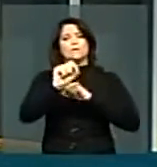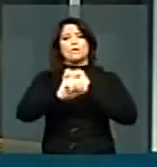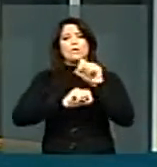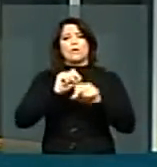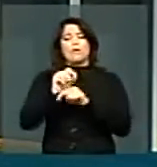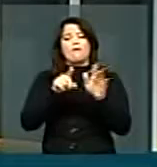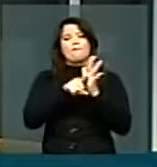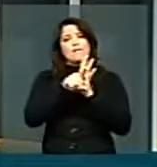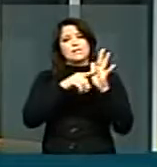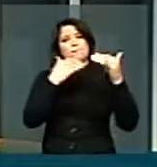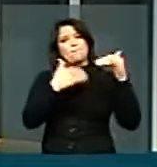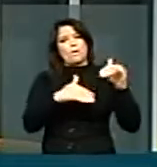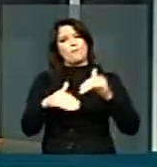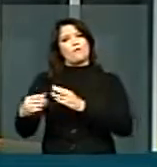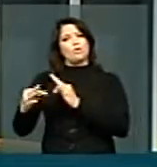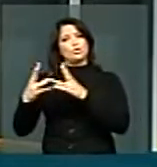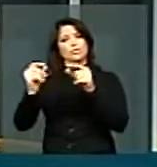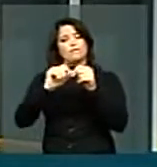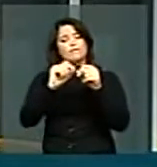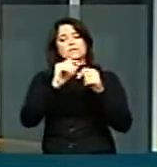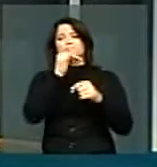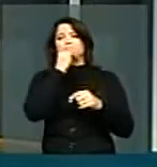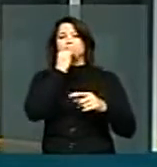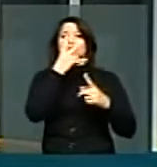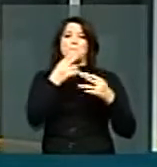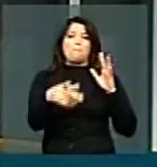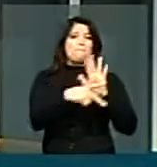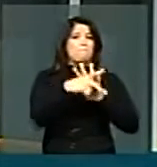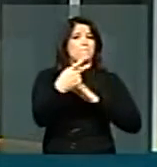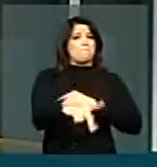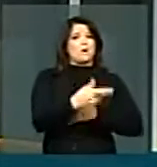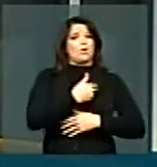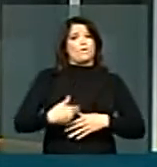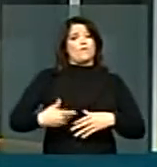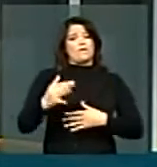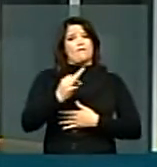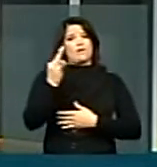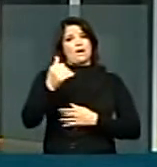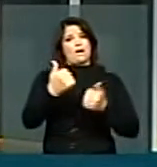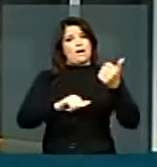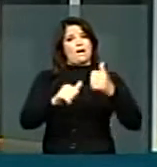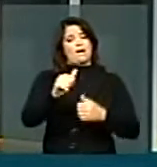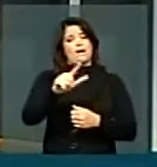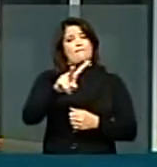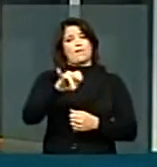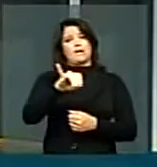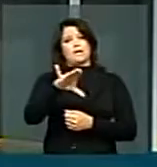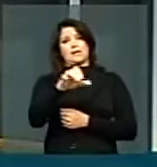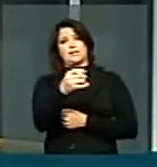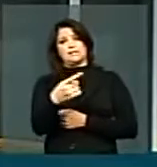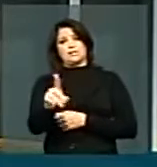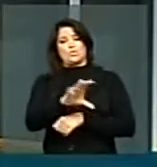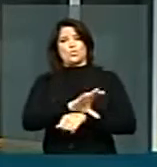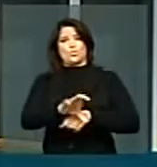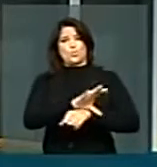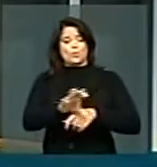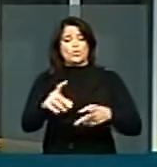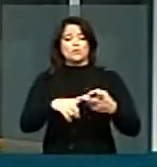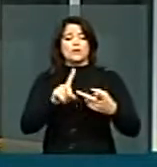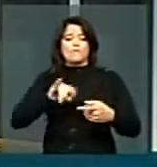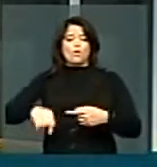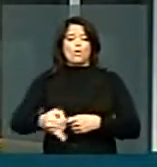do exame, realizado, por exemplo, pelo próprio governo federal de avaliação do curso que